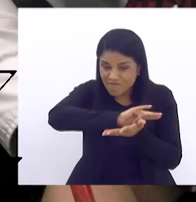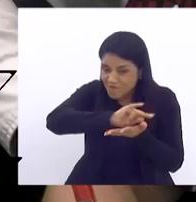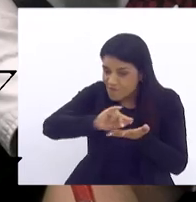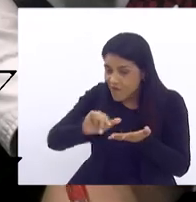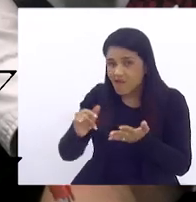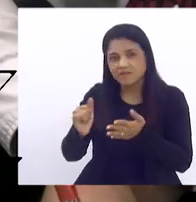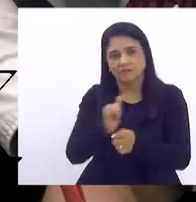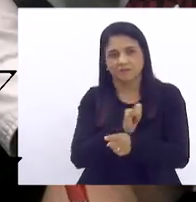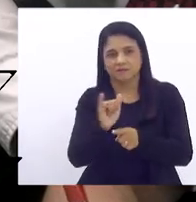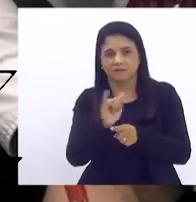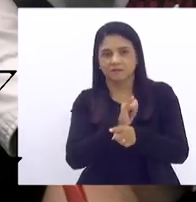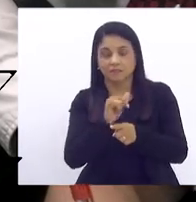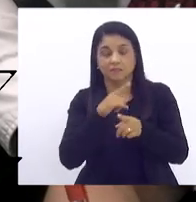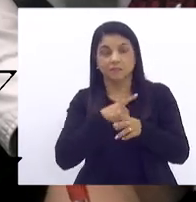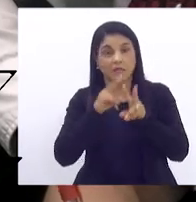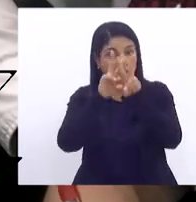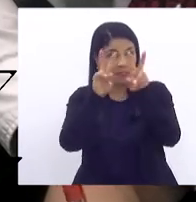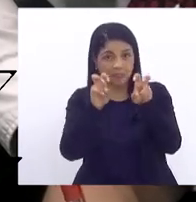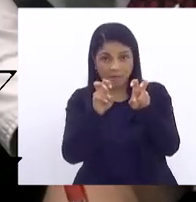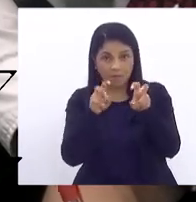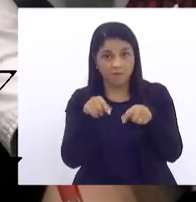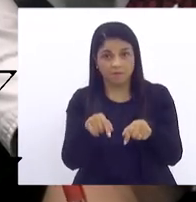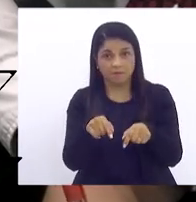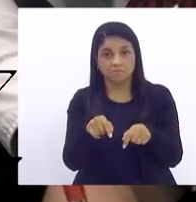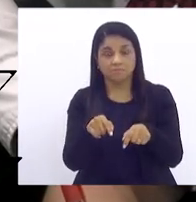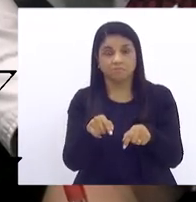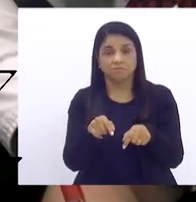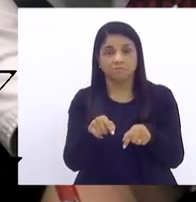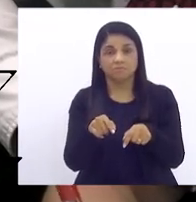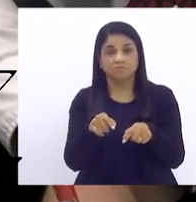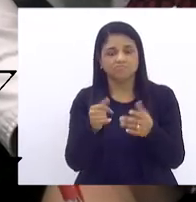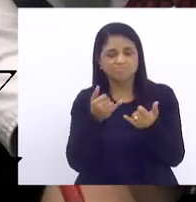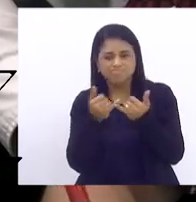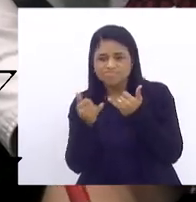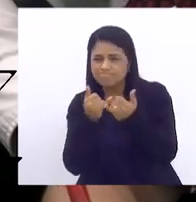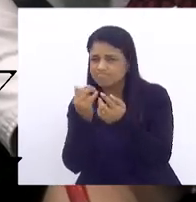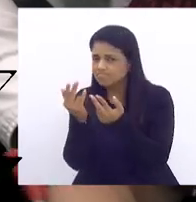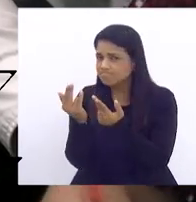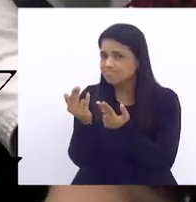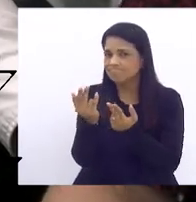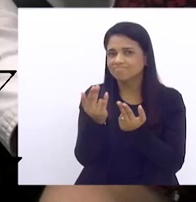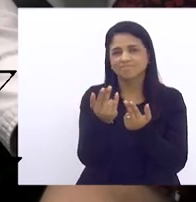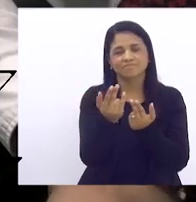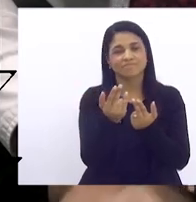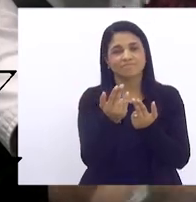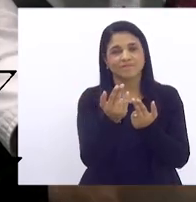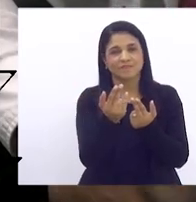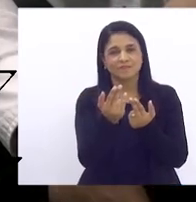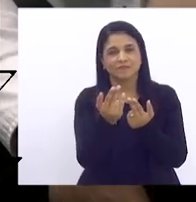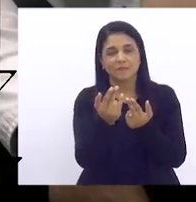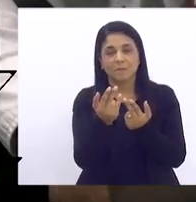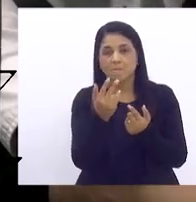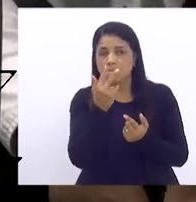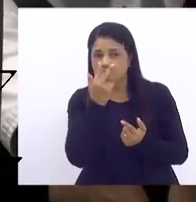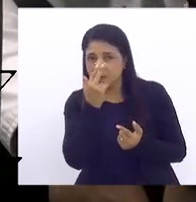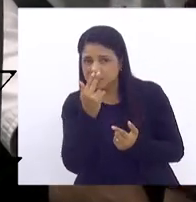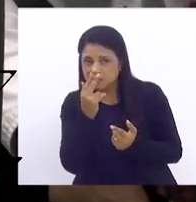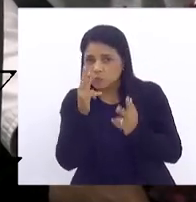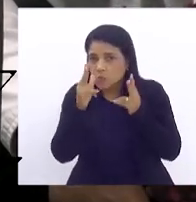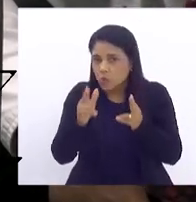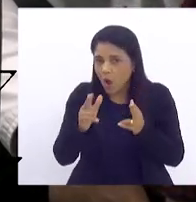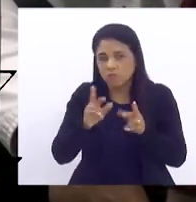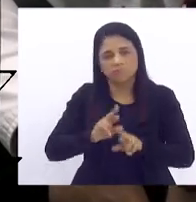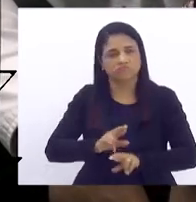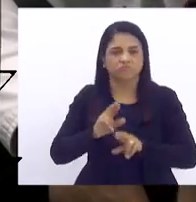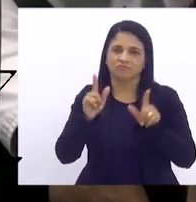no mesmo tema questões que sejam similares, né? Mas o fato de ser parecido não quer dizer que seja igual.